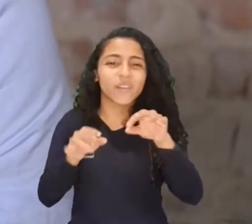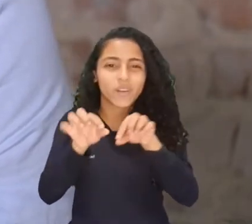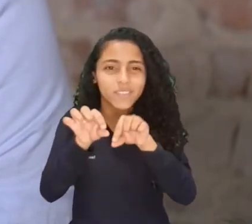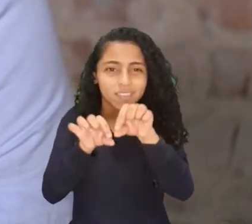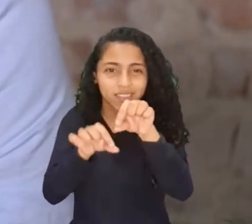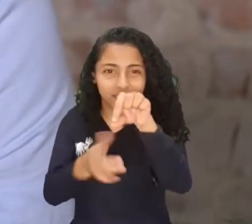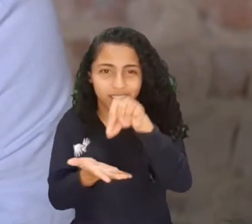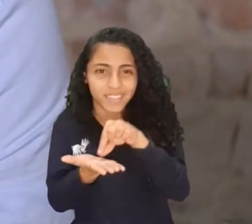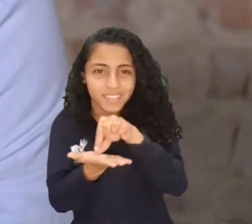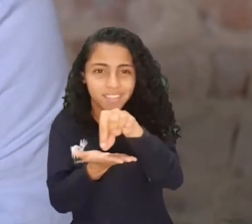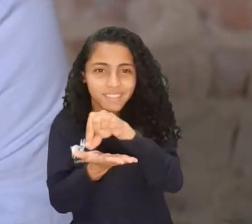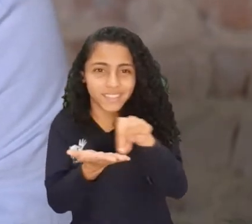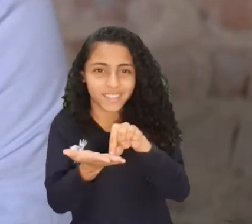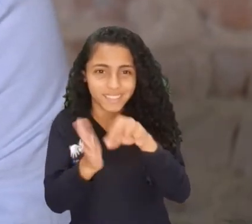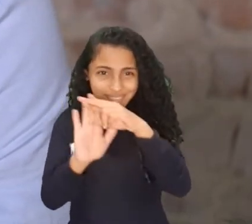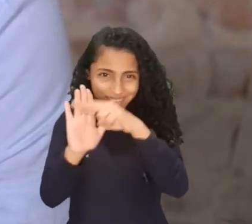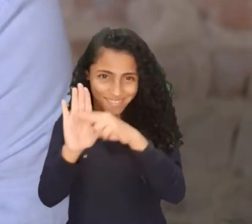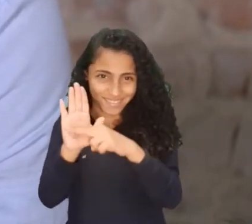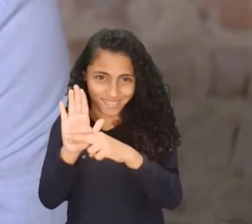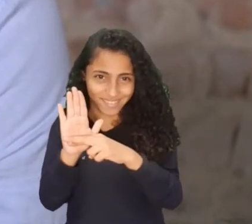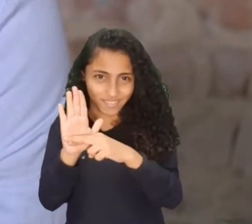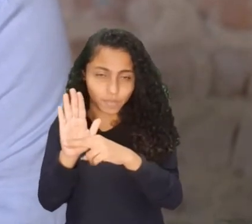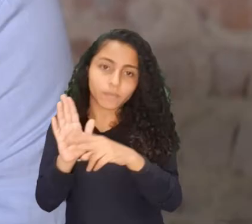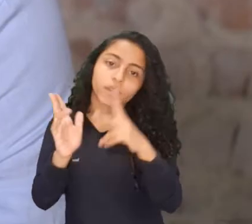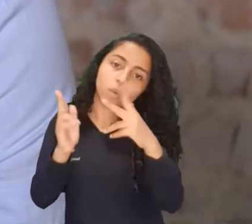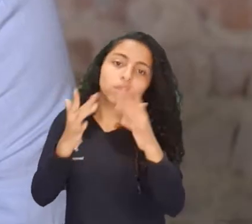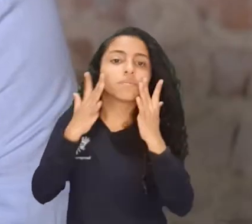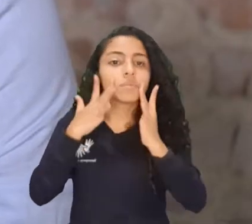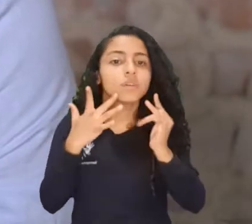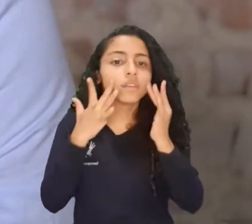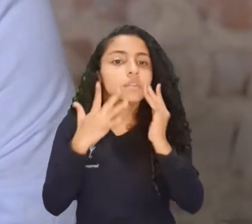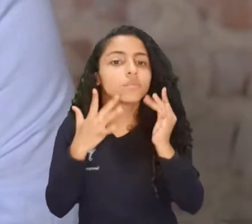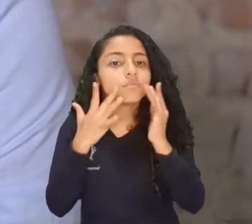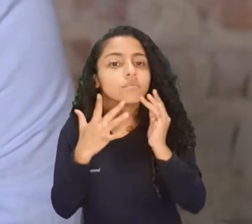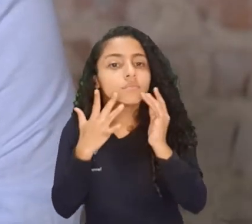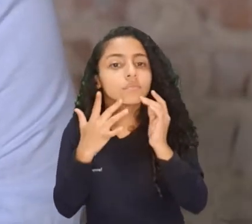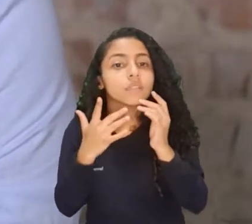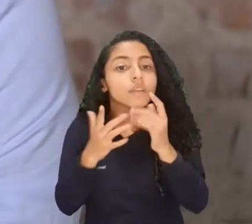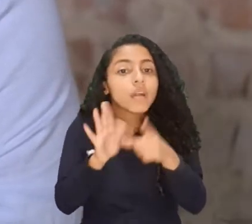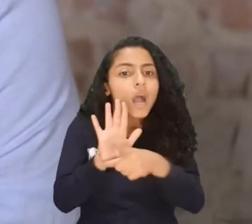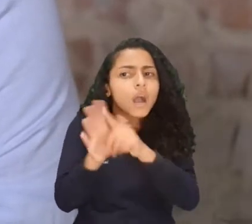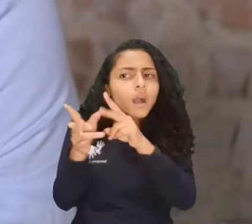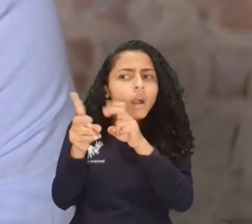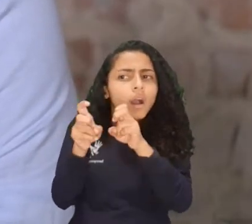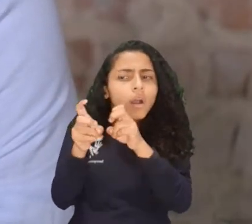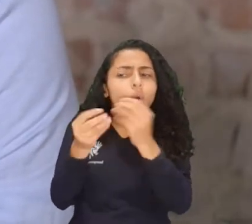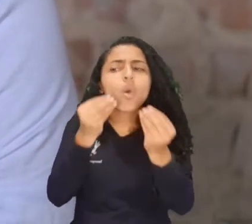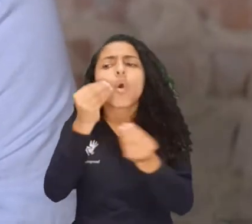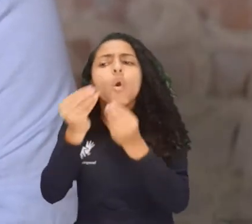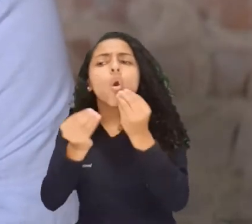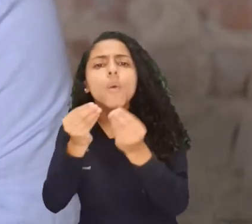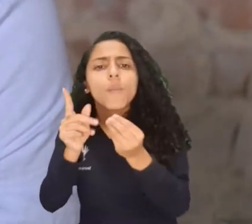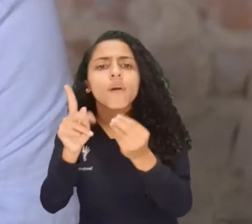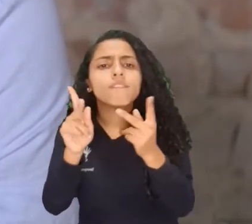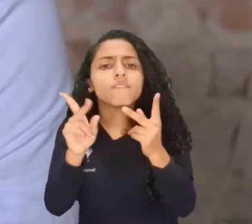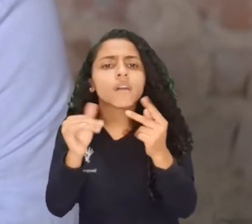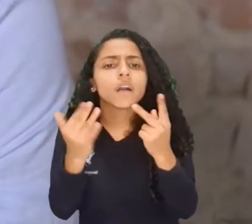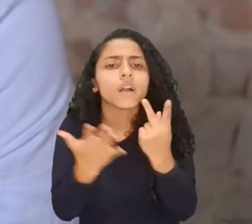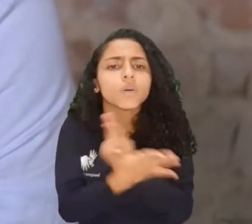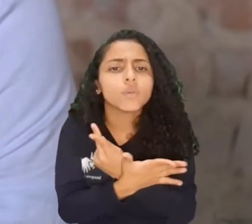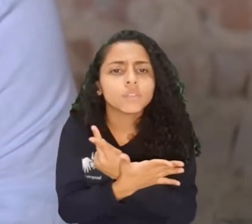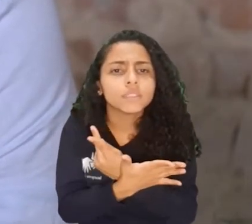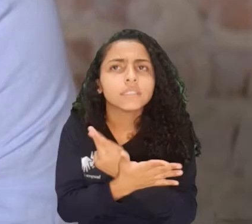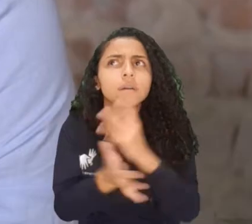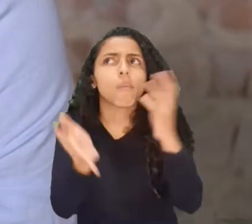pecinhas. Esses modelos de simulação, eles preveem o comportamento da espécie diante de uma mudança do clima, por